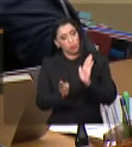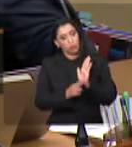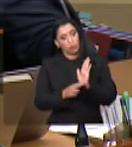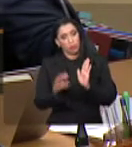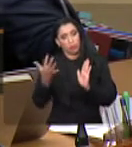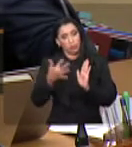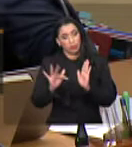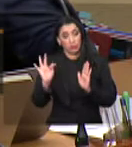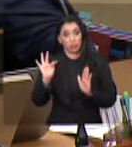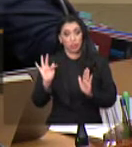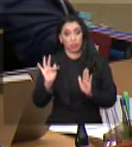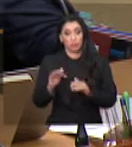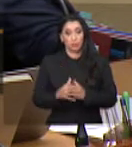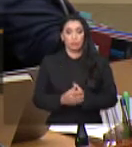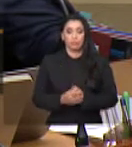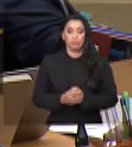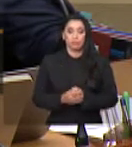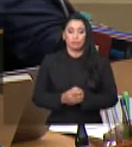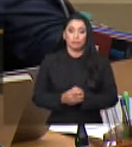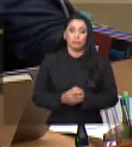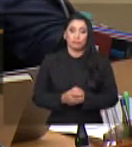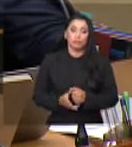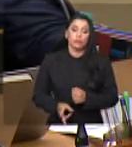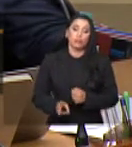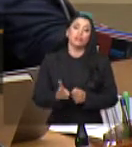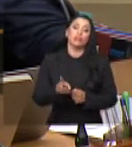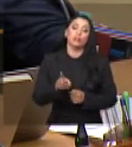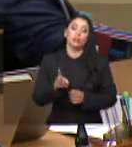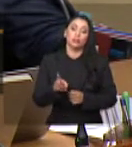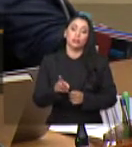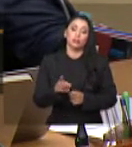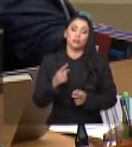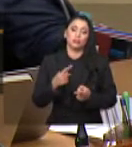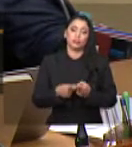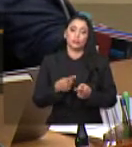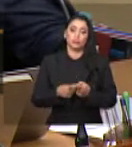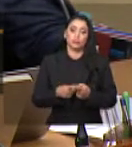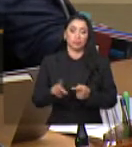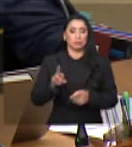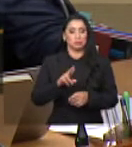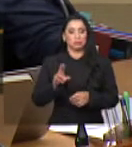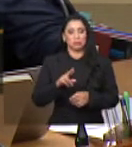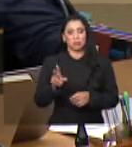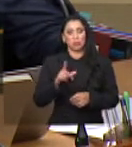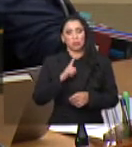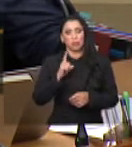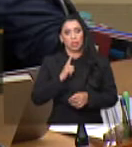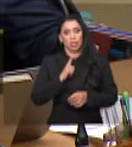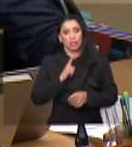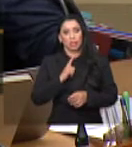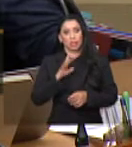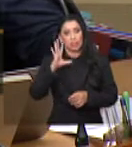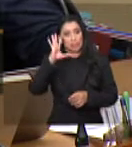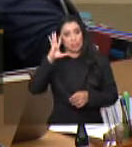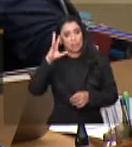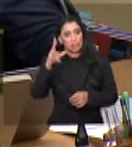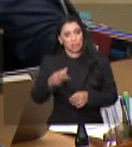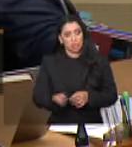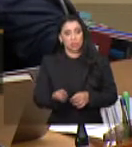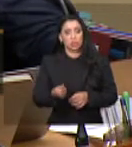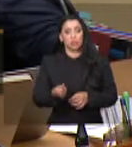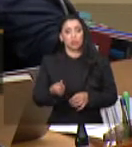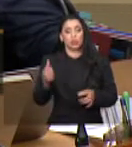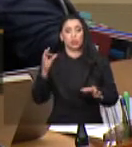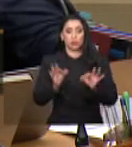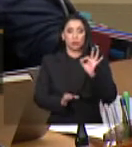Federal e prossegue pois a inexistência de pronunciamentos judiciais antagônicos